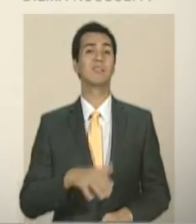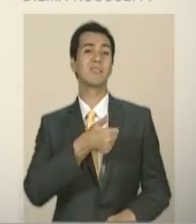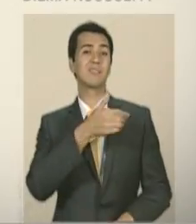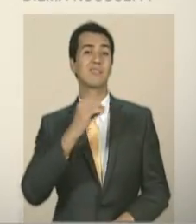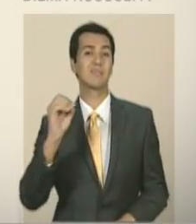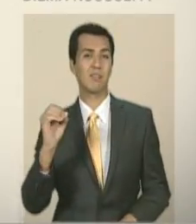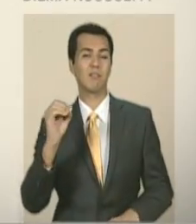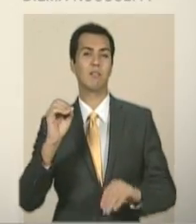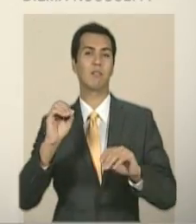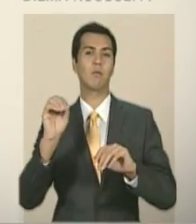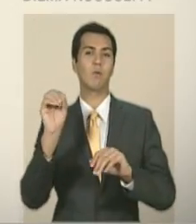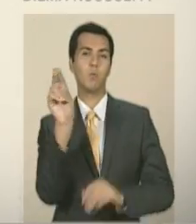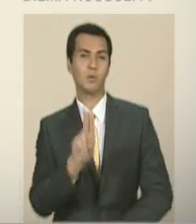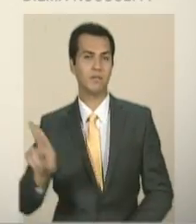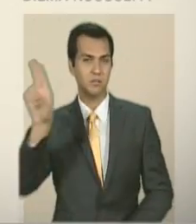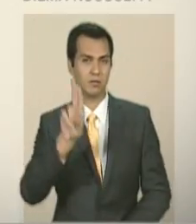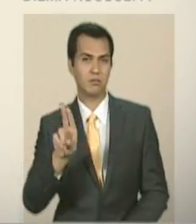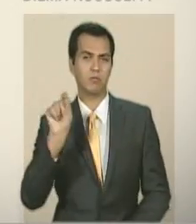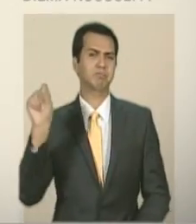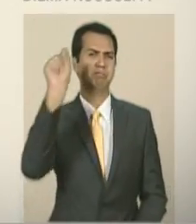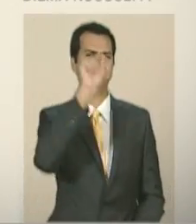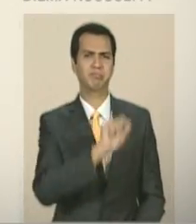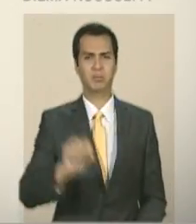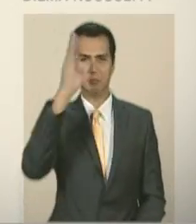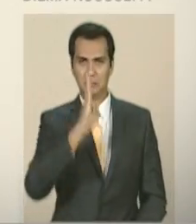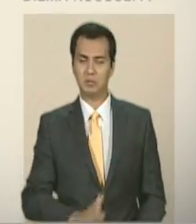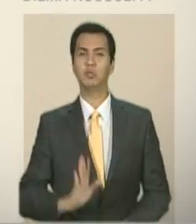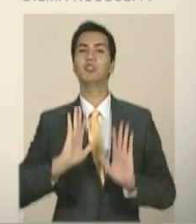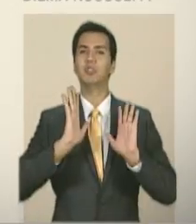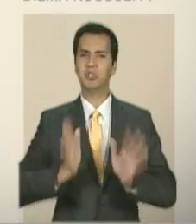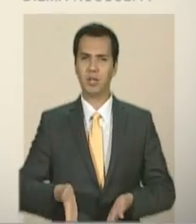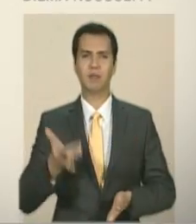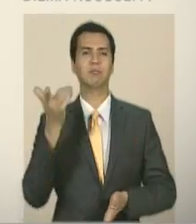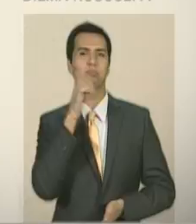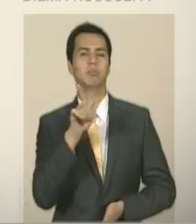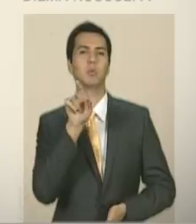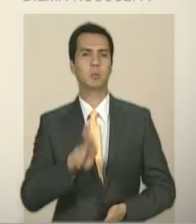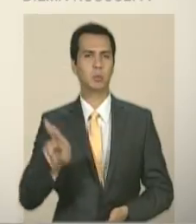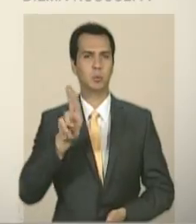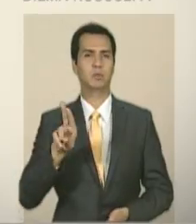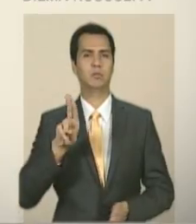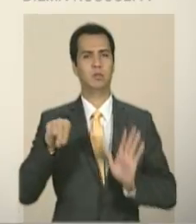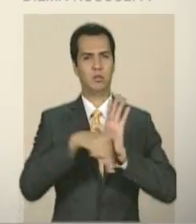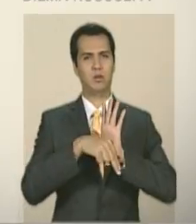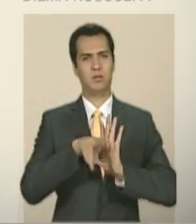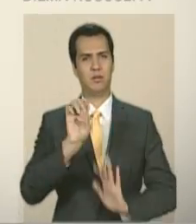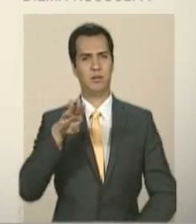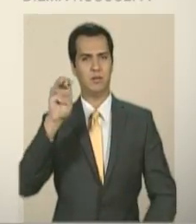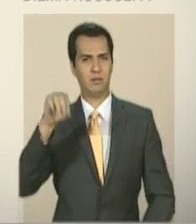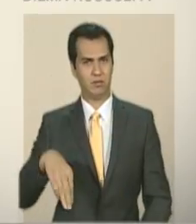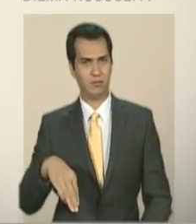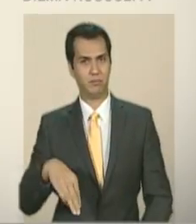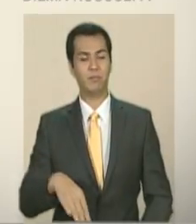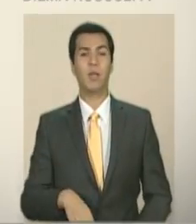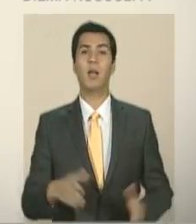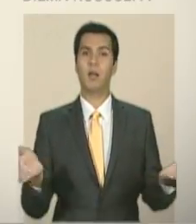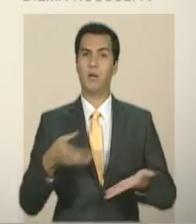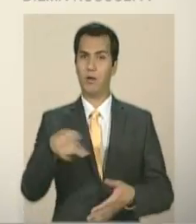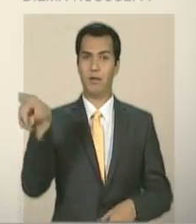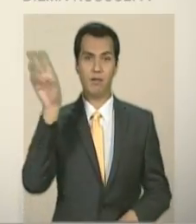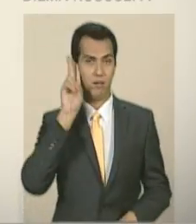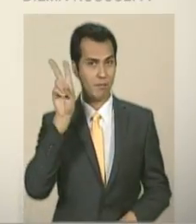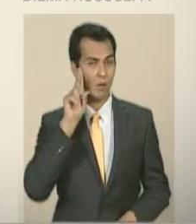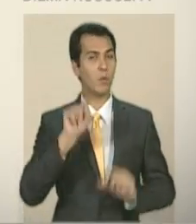de seus estudantes e esse número tende a crescer a cada ano só para lembrar o Enem é uma prova